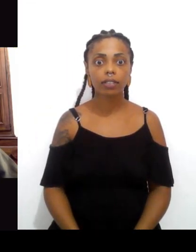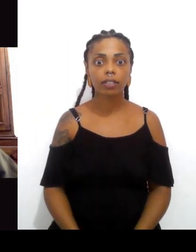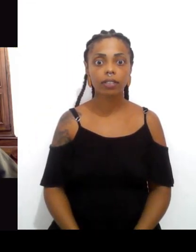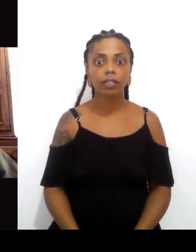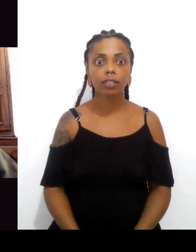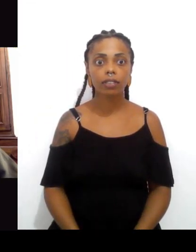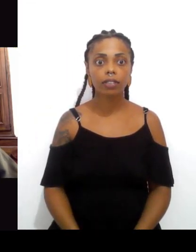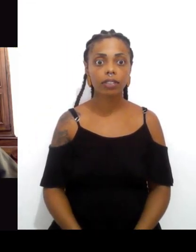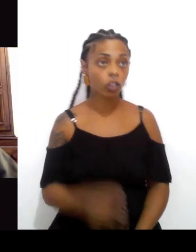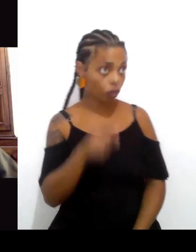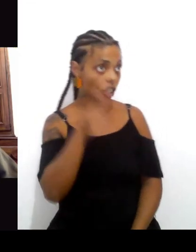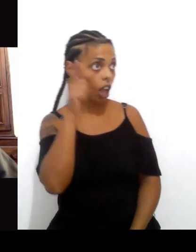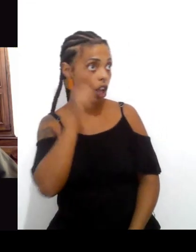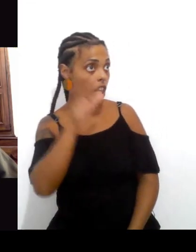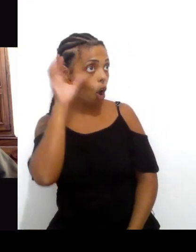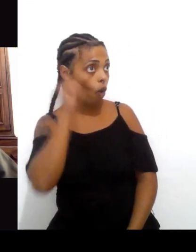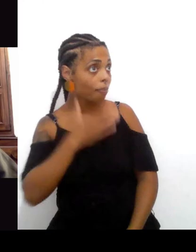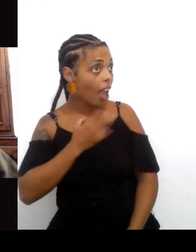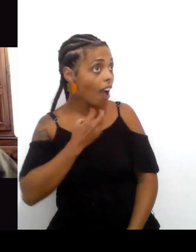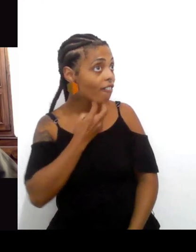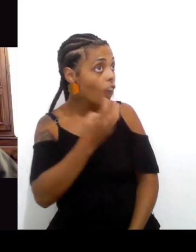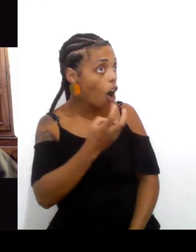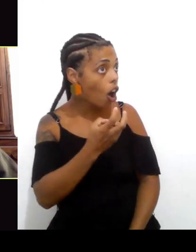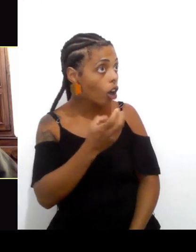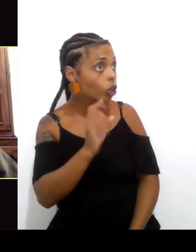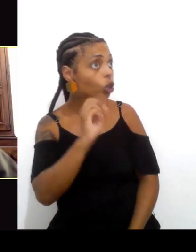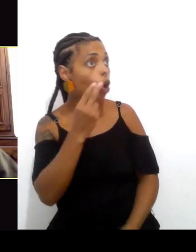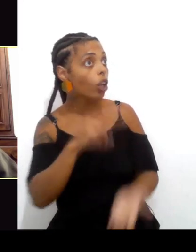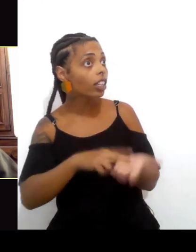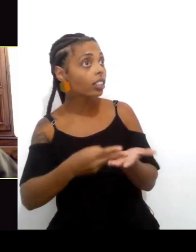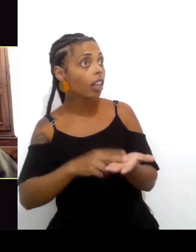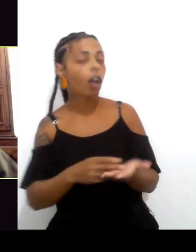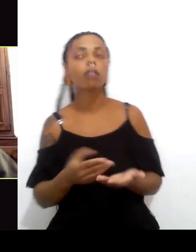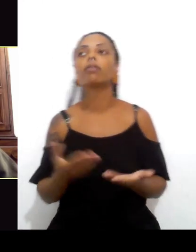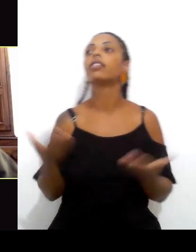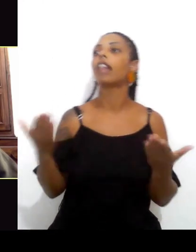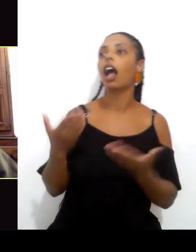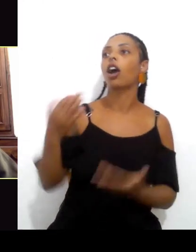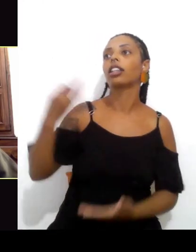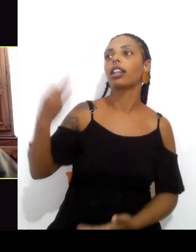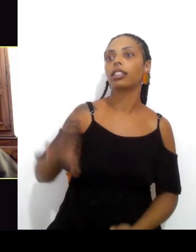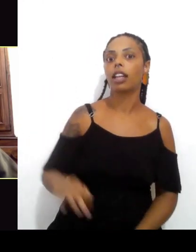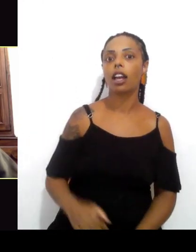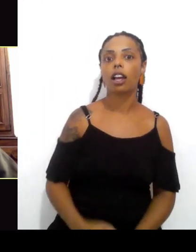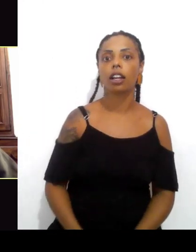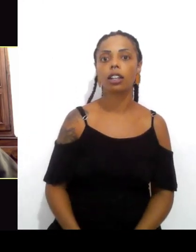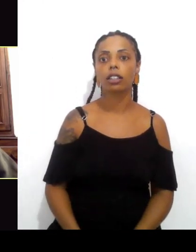você tá me ouvindo já estou no canal certo agora tá tudo bem